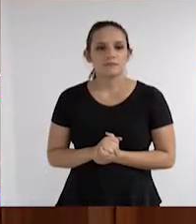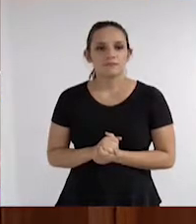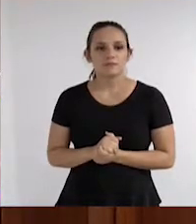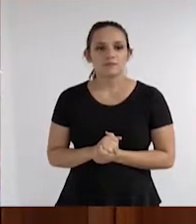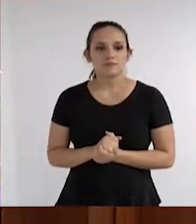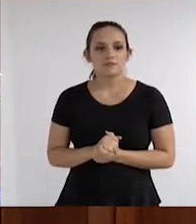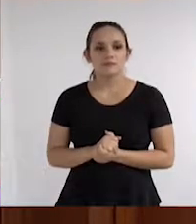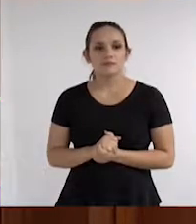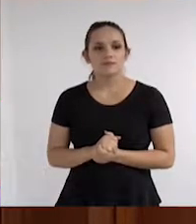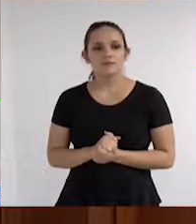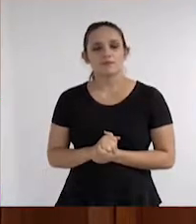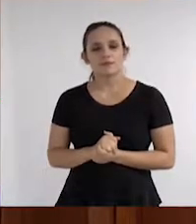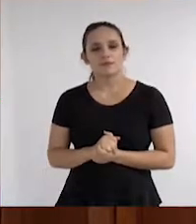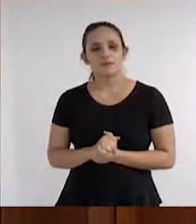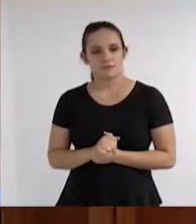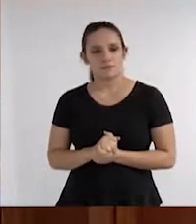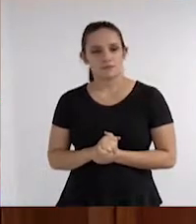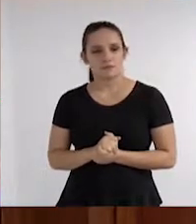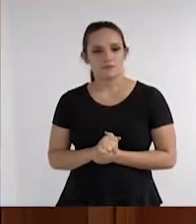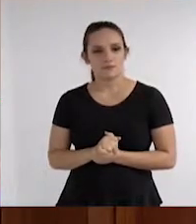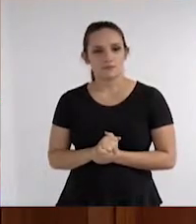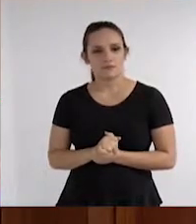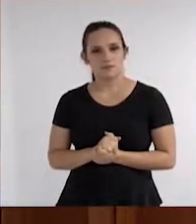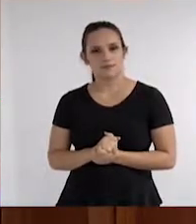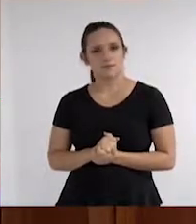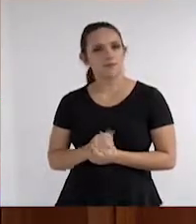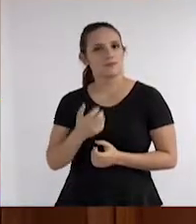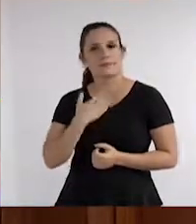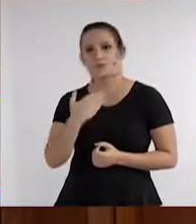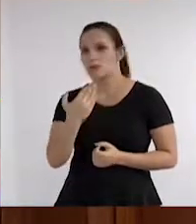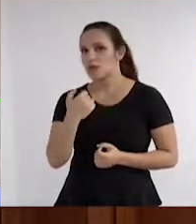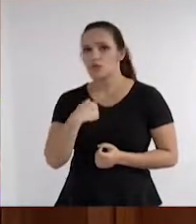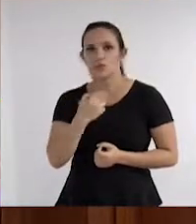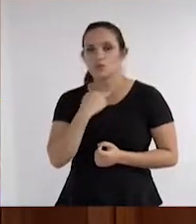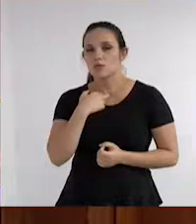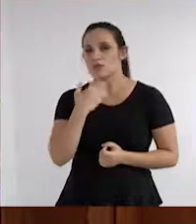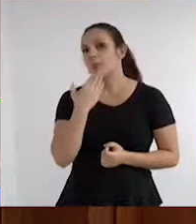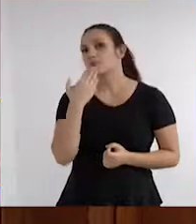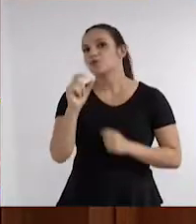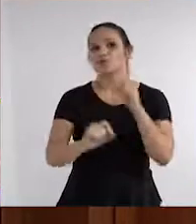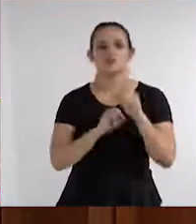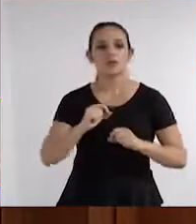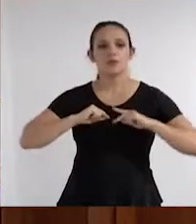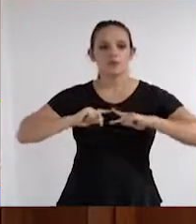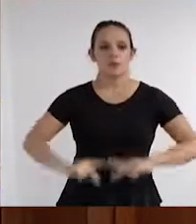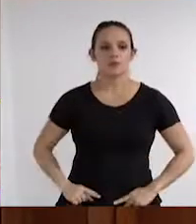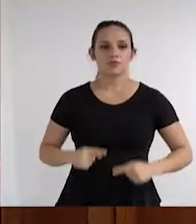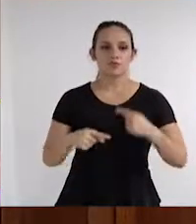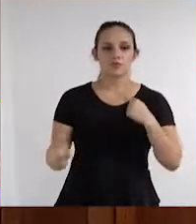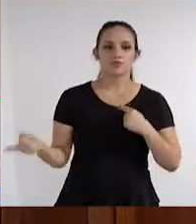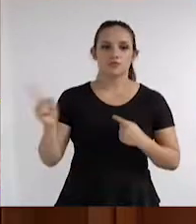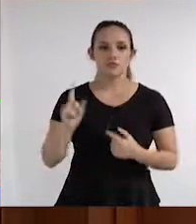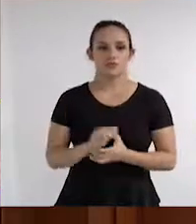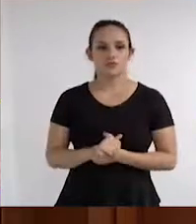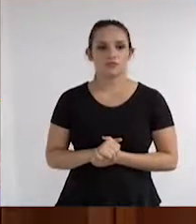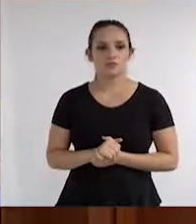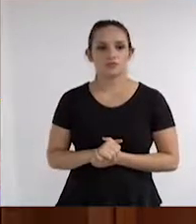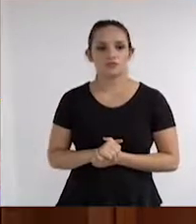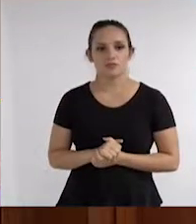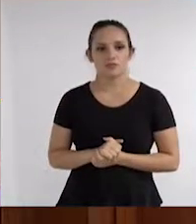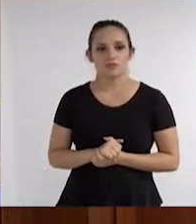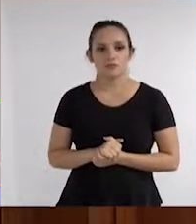não poderia também ser reivindicado nessa tribuna uma posição que não fosse essa. Então, a